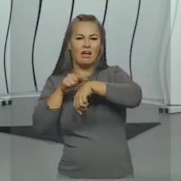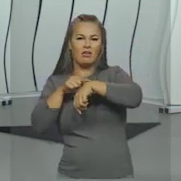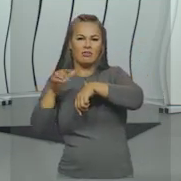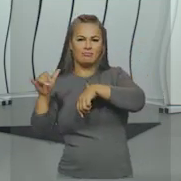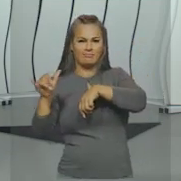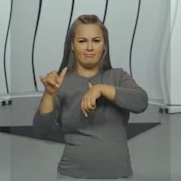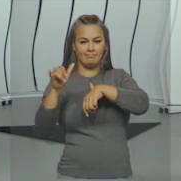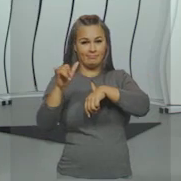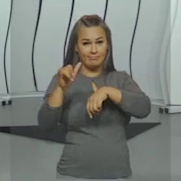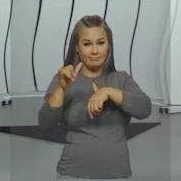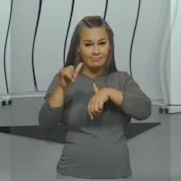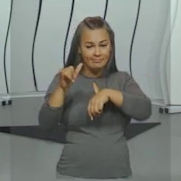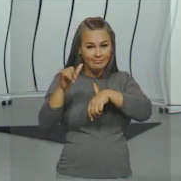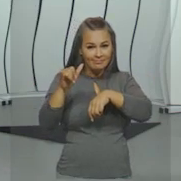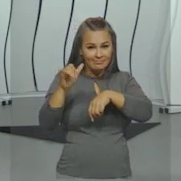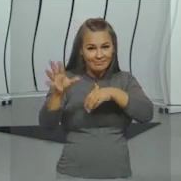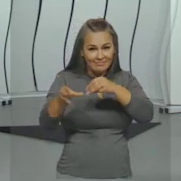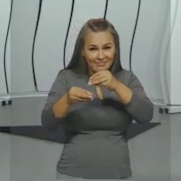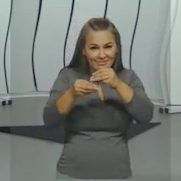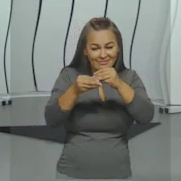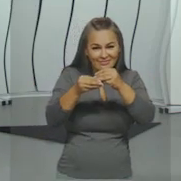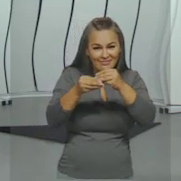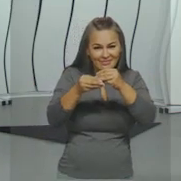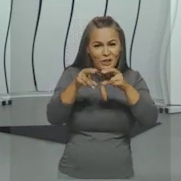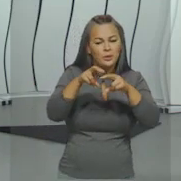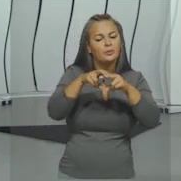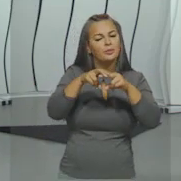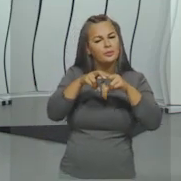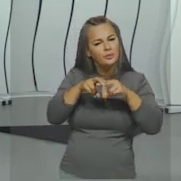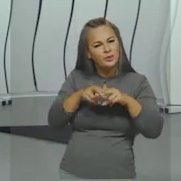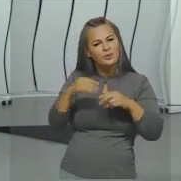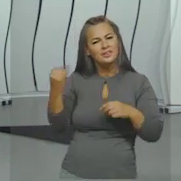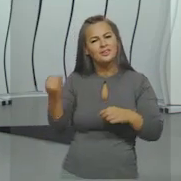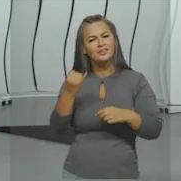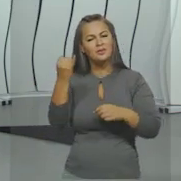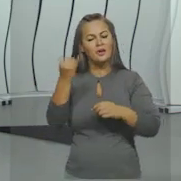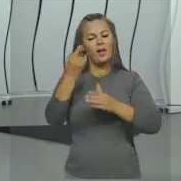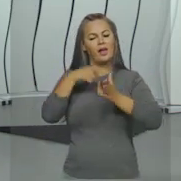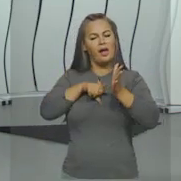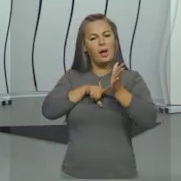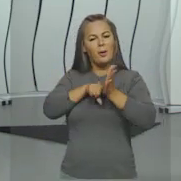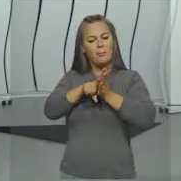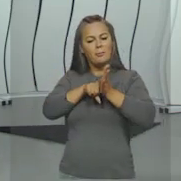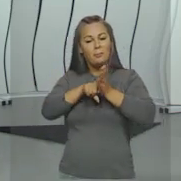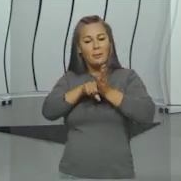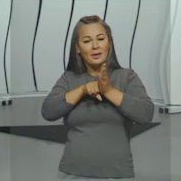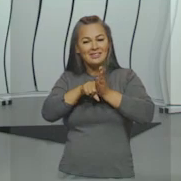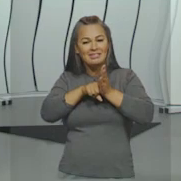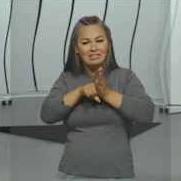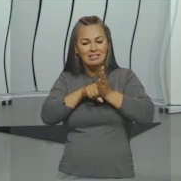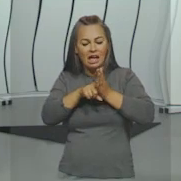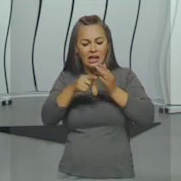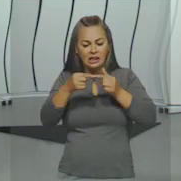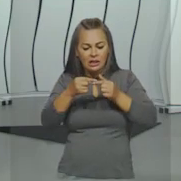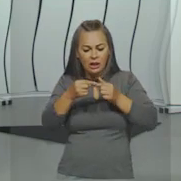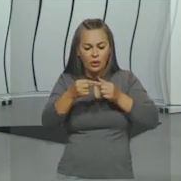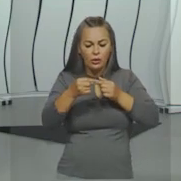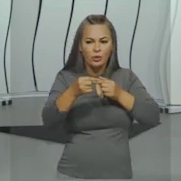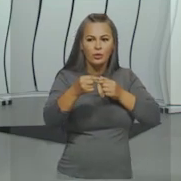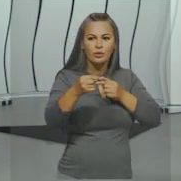tempo, fazer a previsão do tempo é fundamental para que nós possamos, através dessas